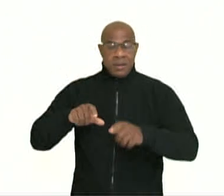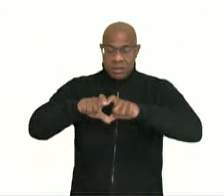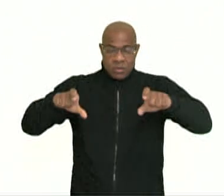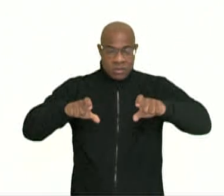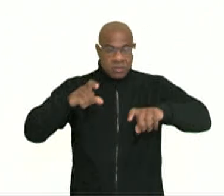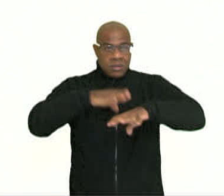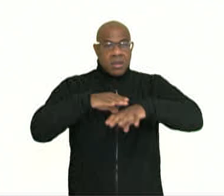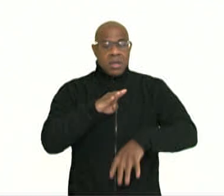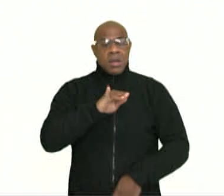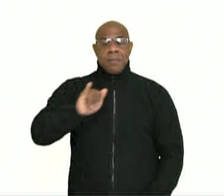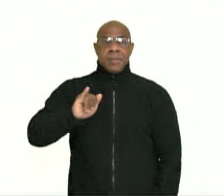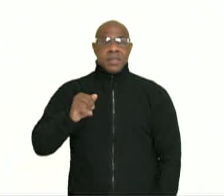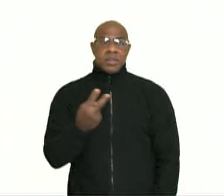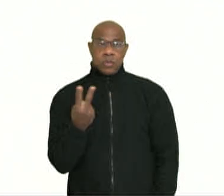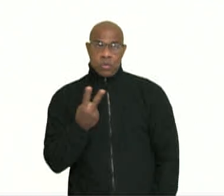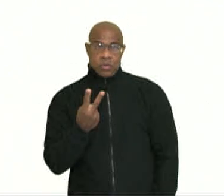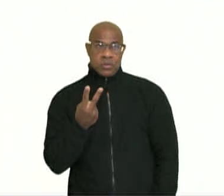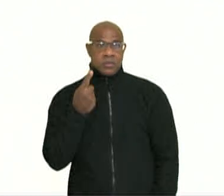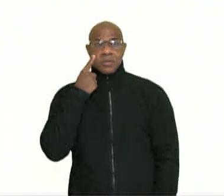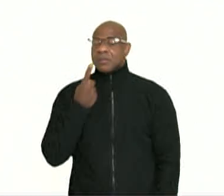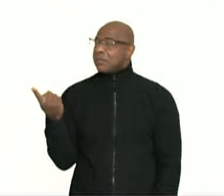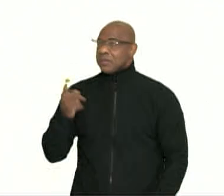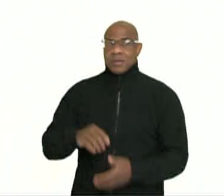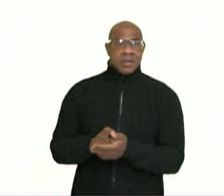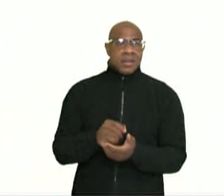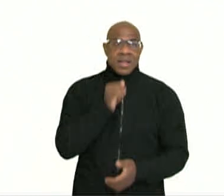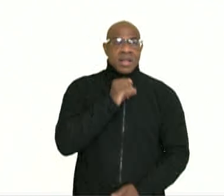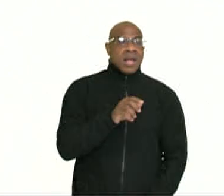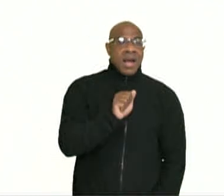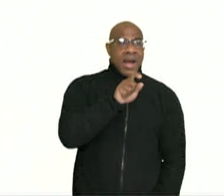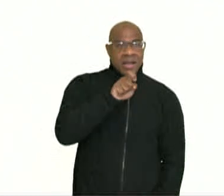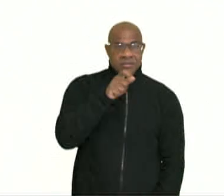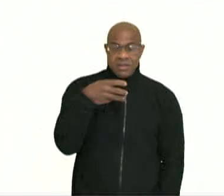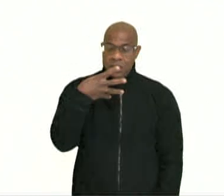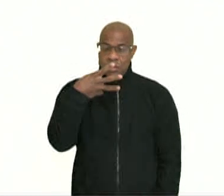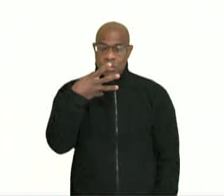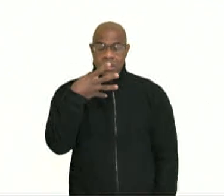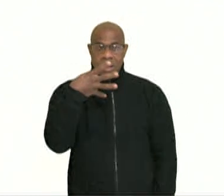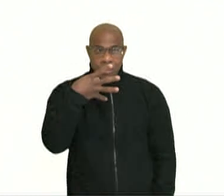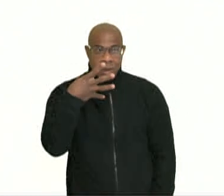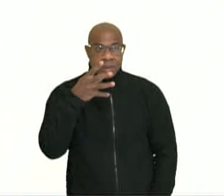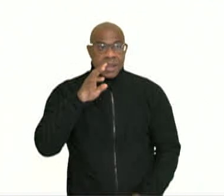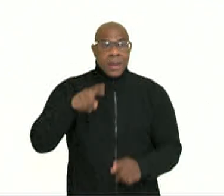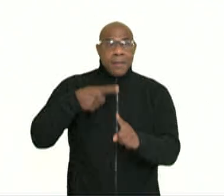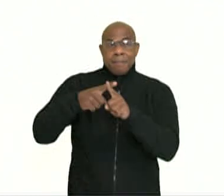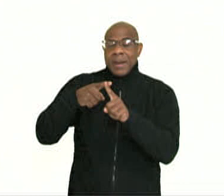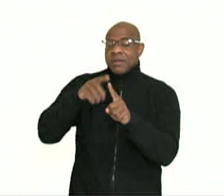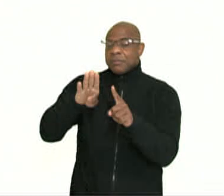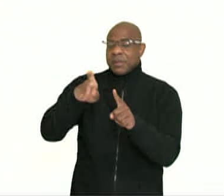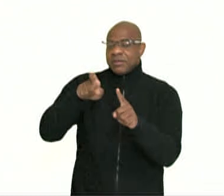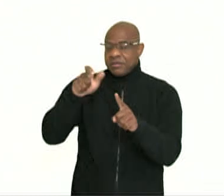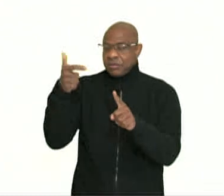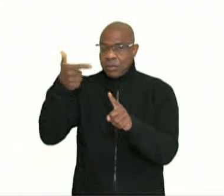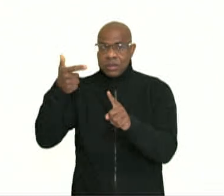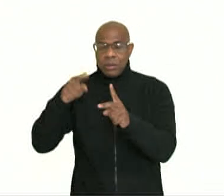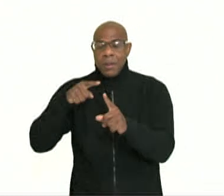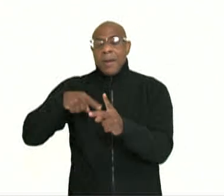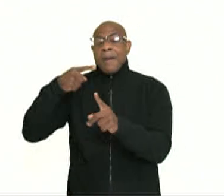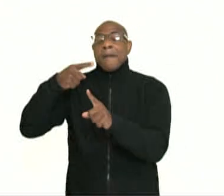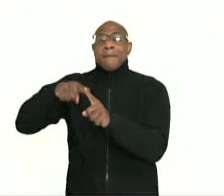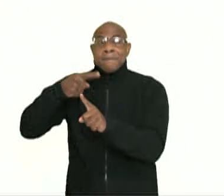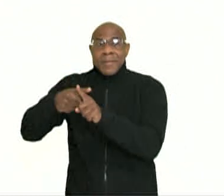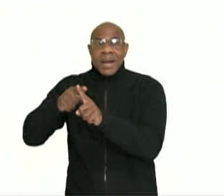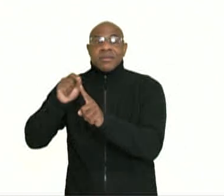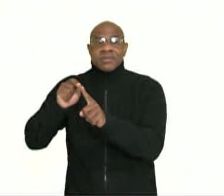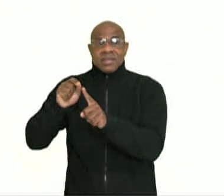toda a equação desse tipo aqui, ó, desse tipão. Ax à quarta mais bx ao quadrado mais c igual a zero. Então,